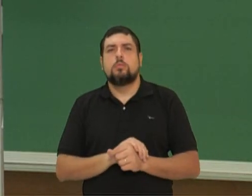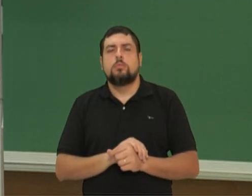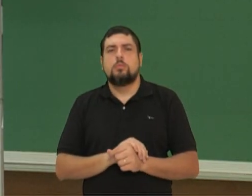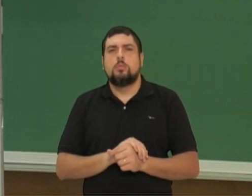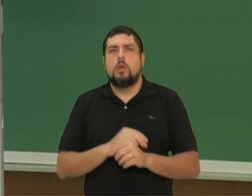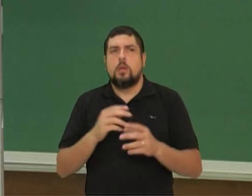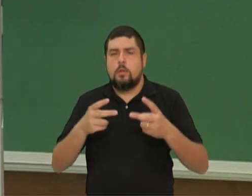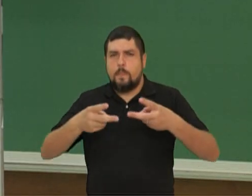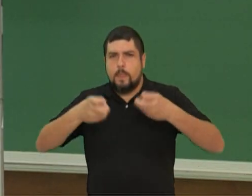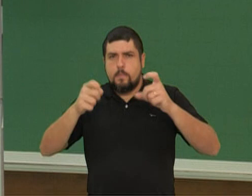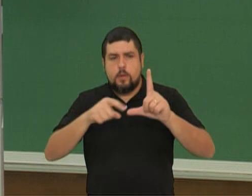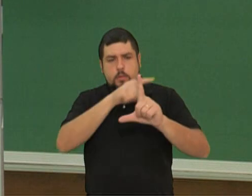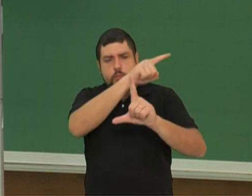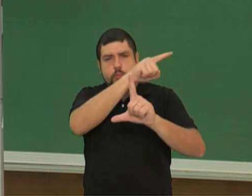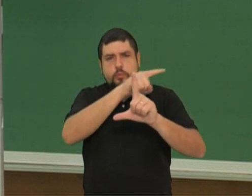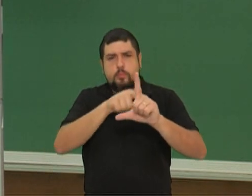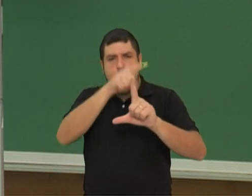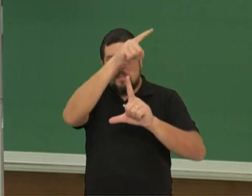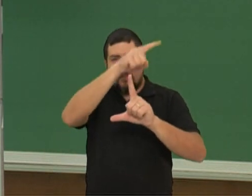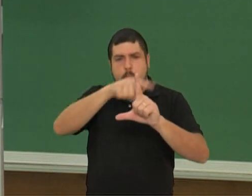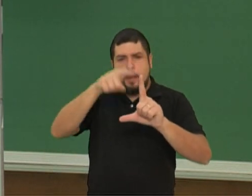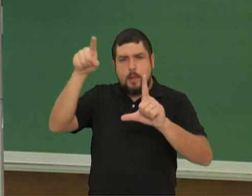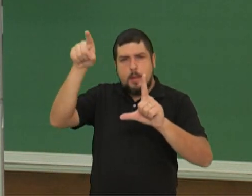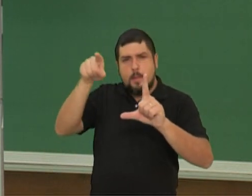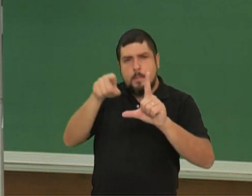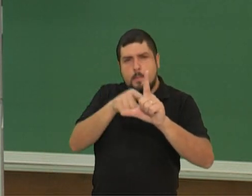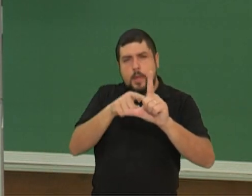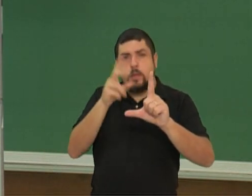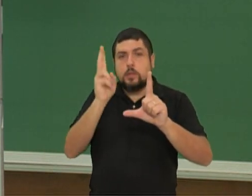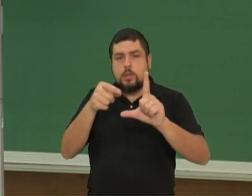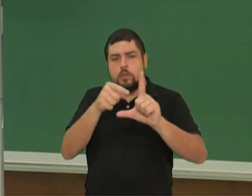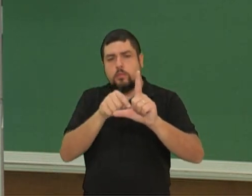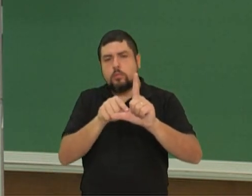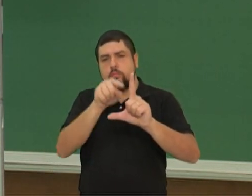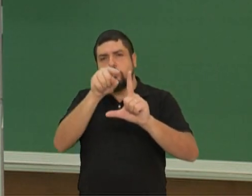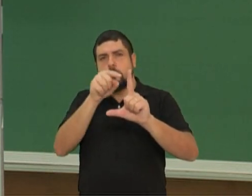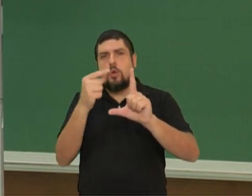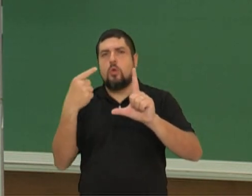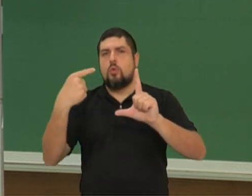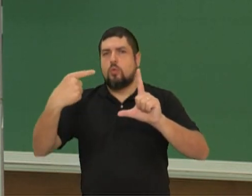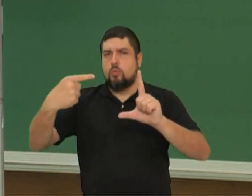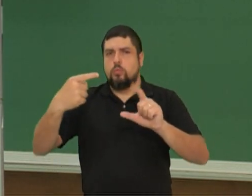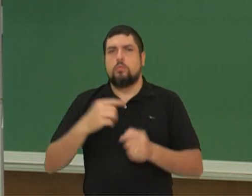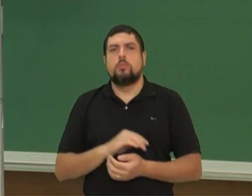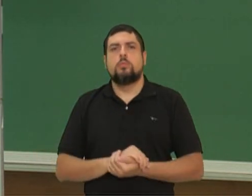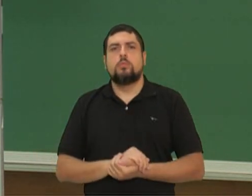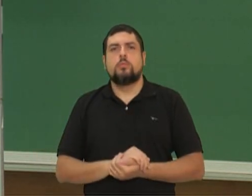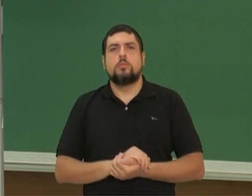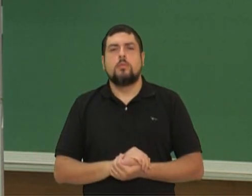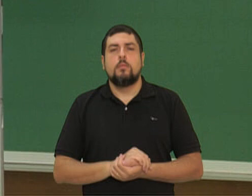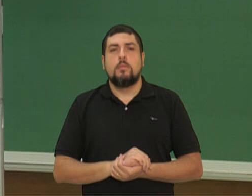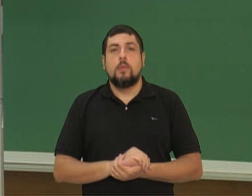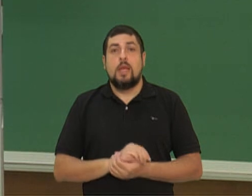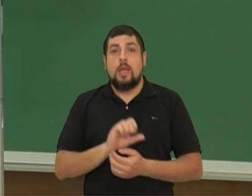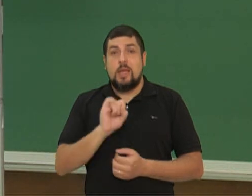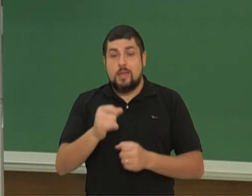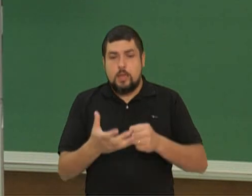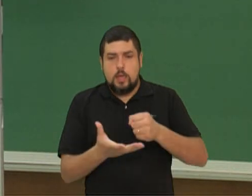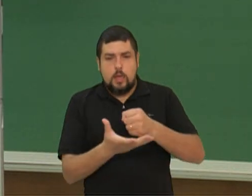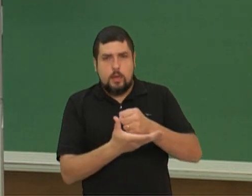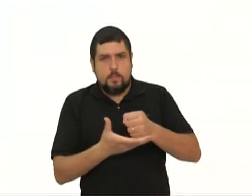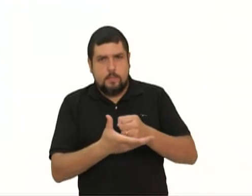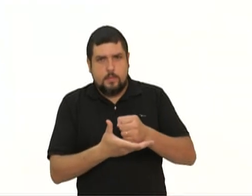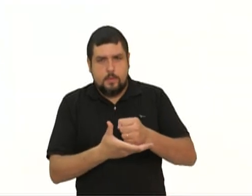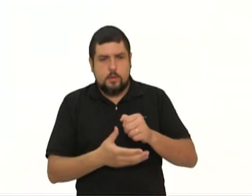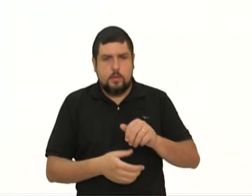aqui passam em 1. Na segunda propriedade, se essa base for maior que 1,